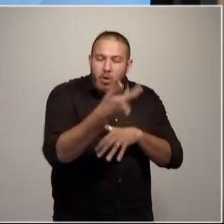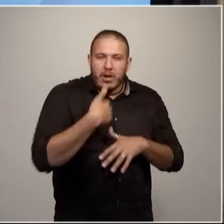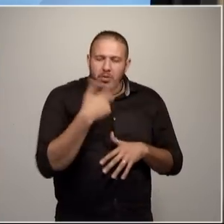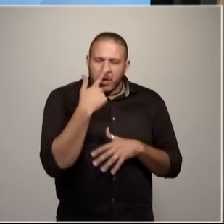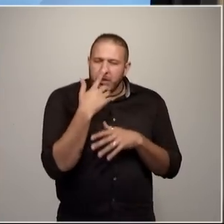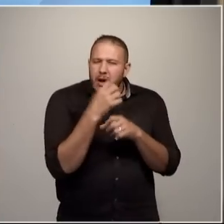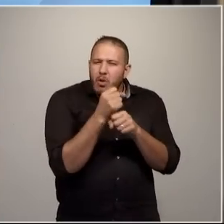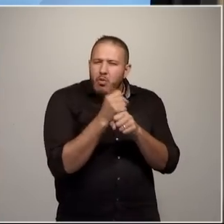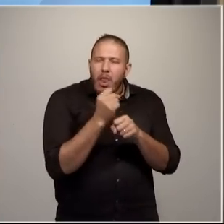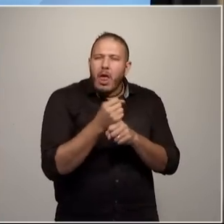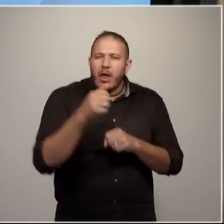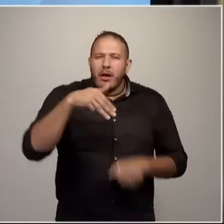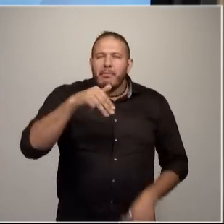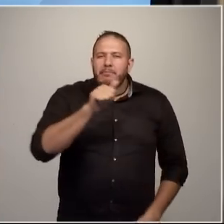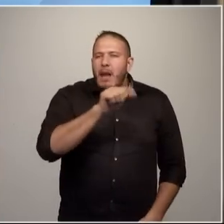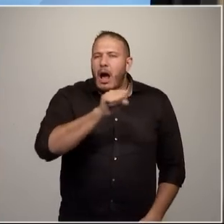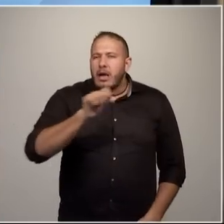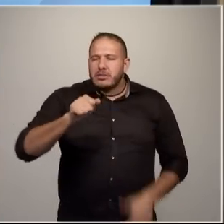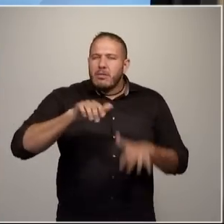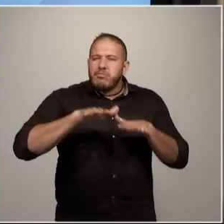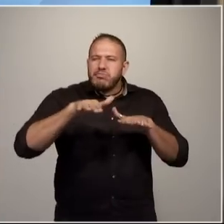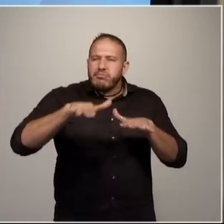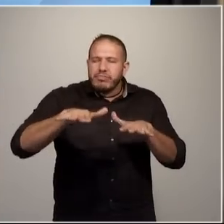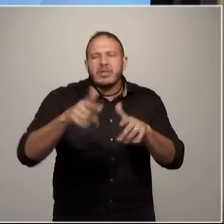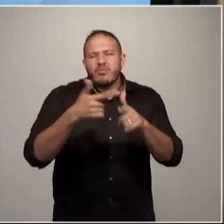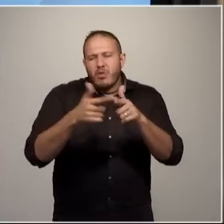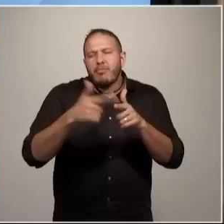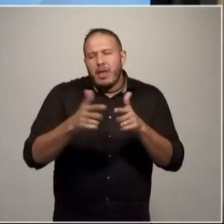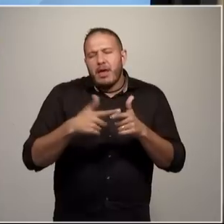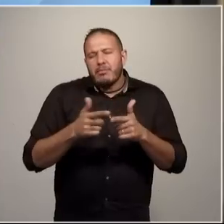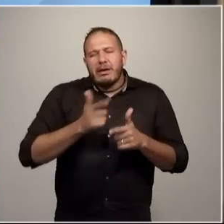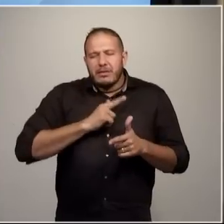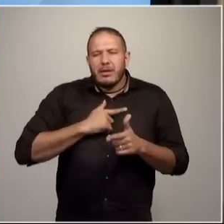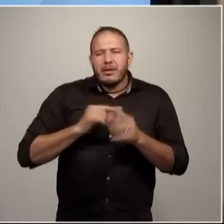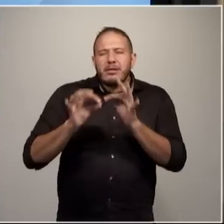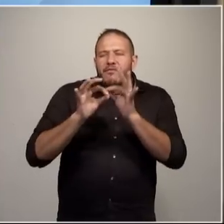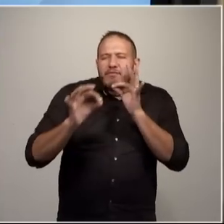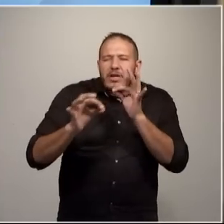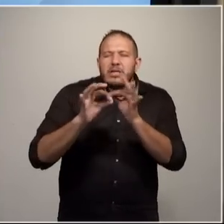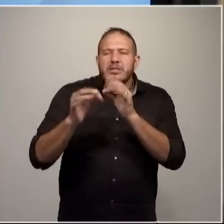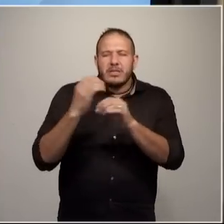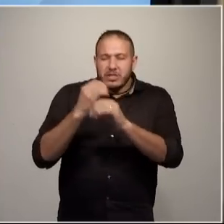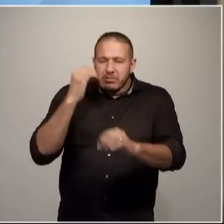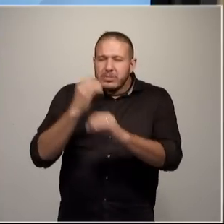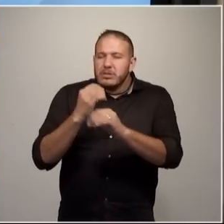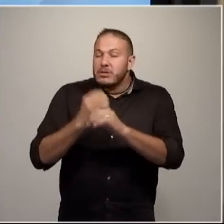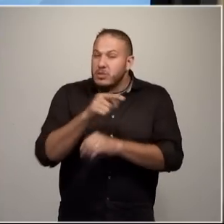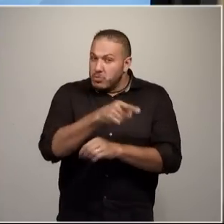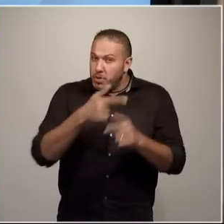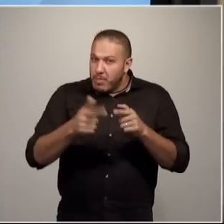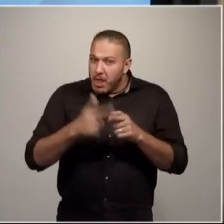a massa dessa placa. Isso é um problema concreto de física, de engenharia, super importante.